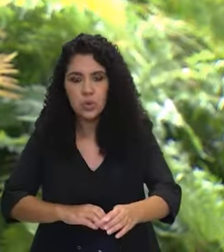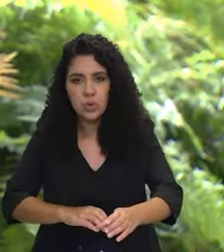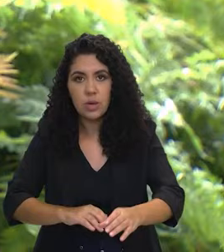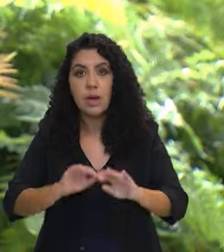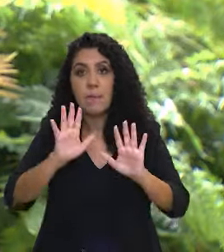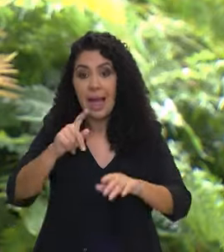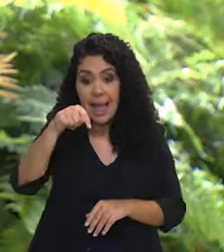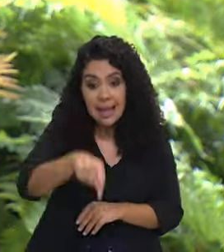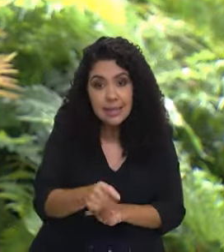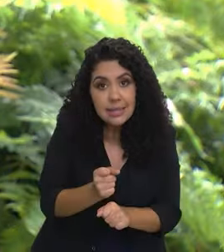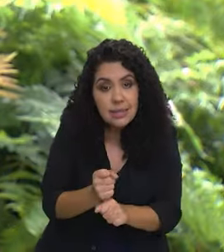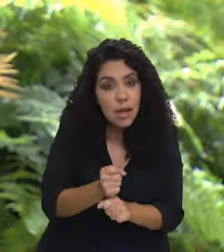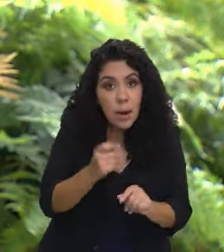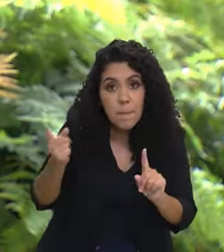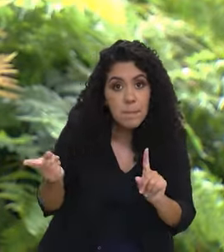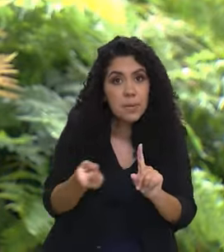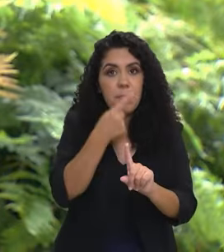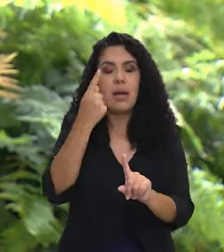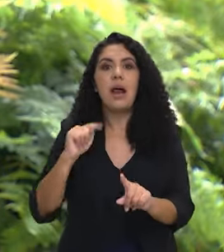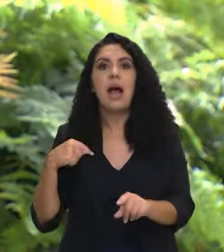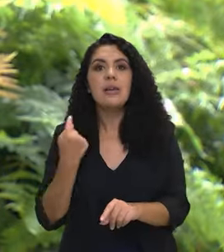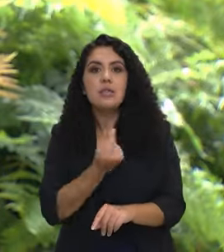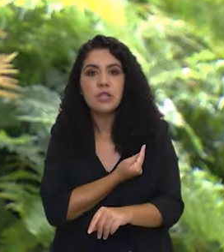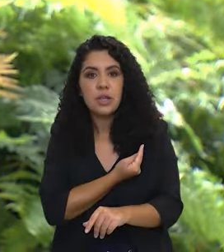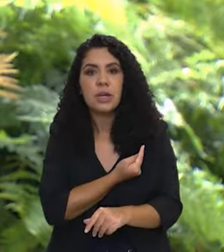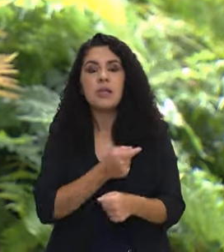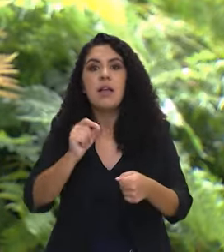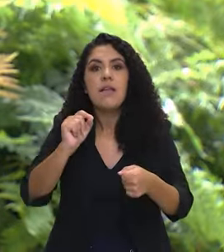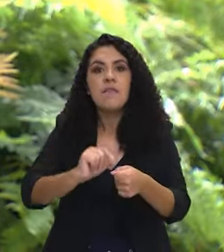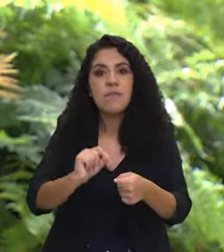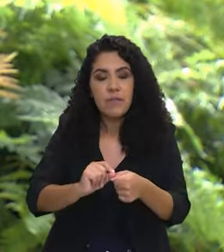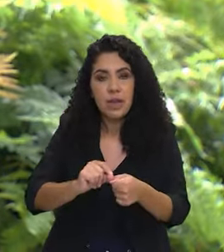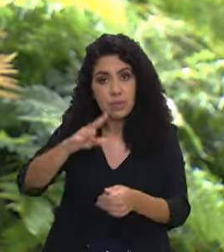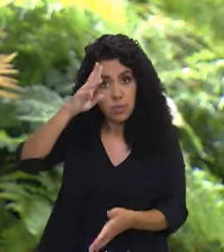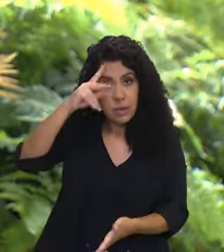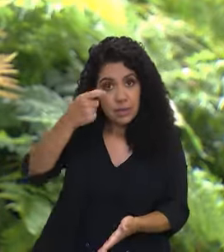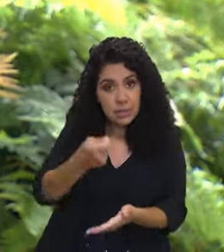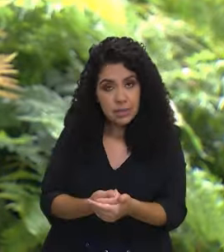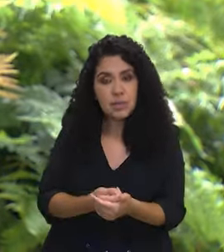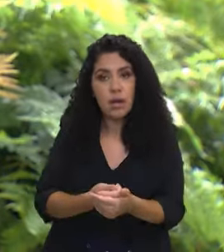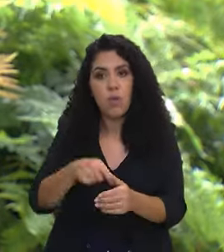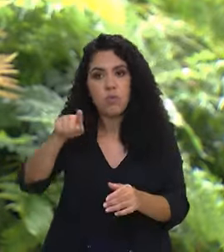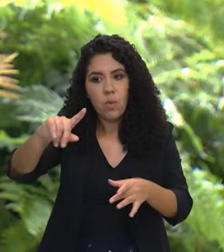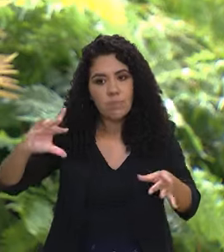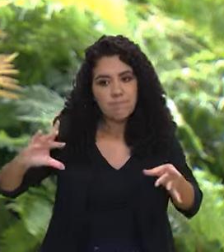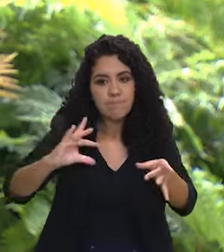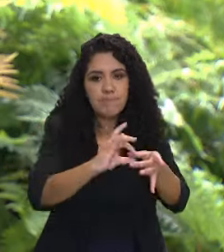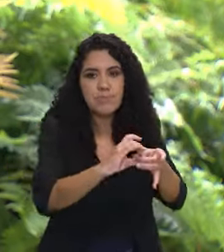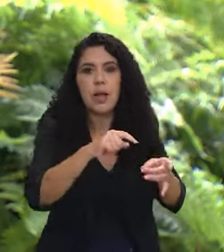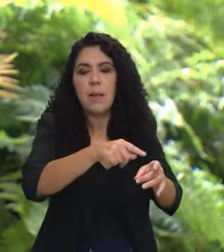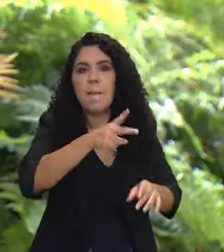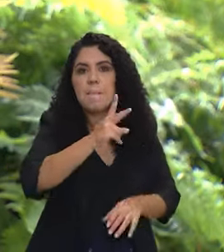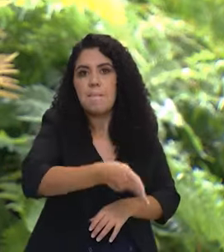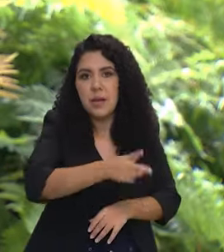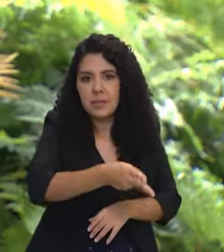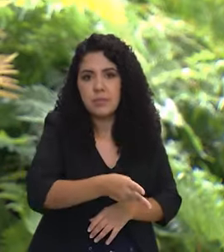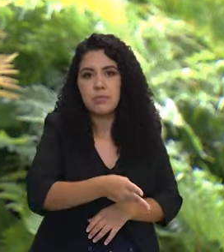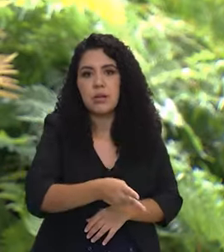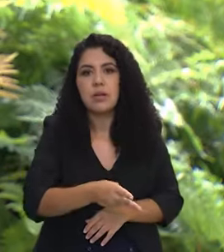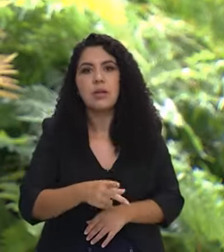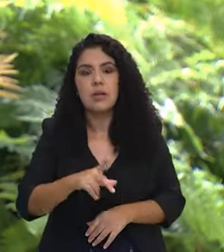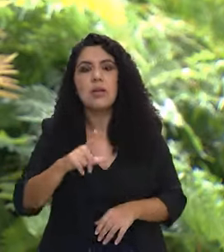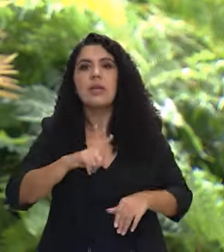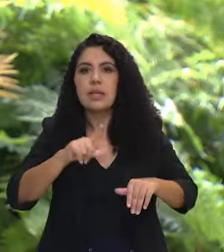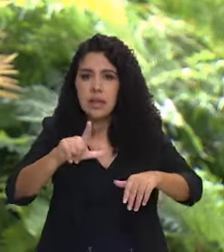concurso. Esse ano, pela primeira vez, a gente instituiu uma medida afirmativa dentro dessa medida afirmativa, que foi uma medida justamente